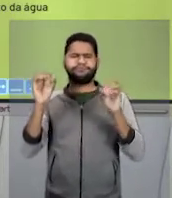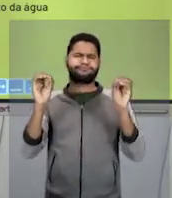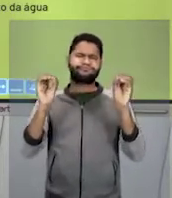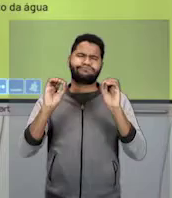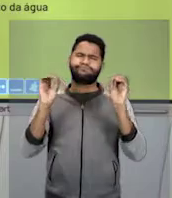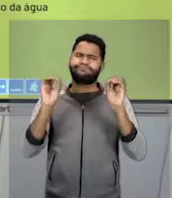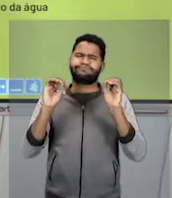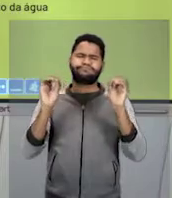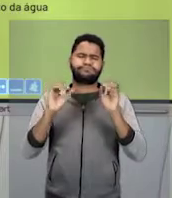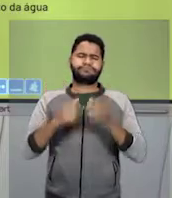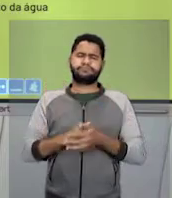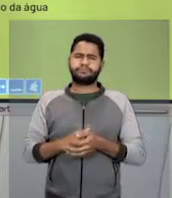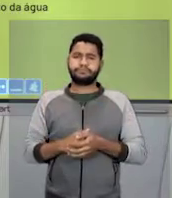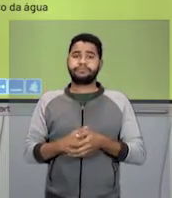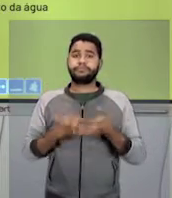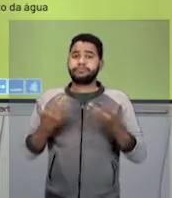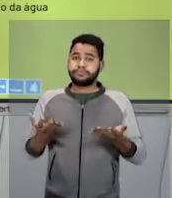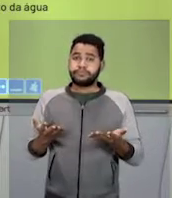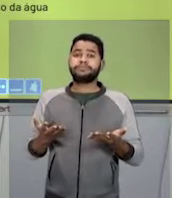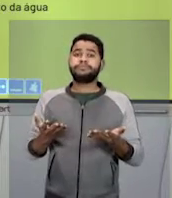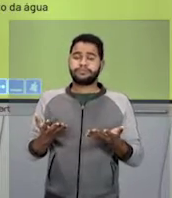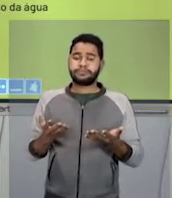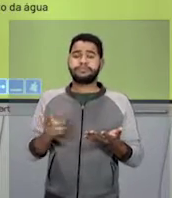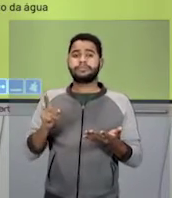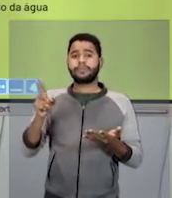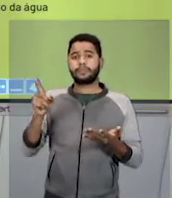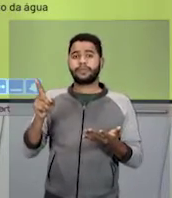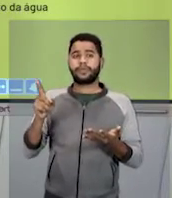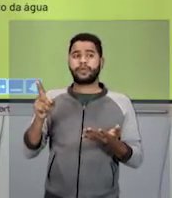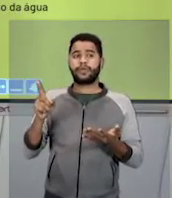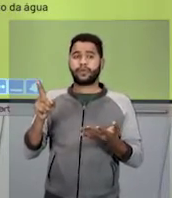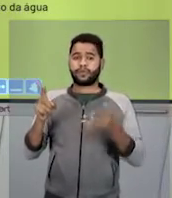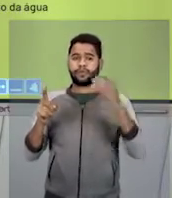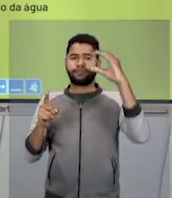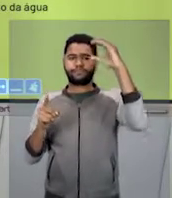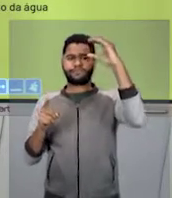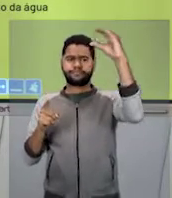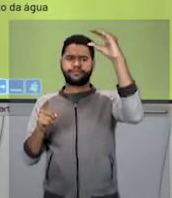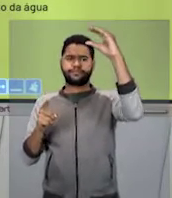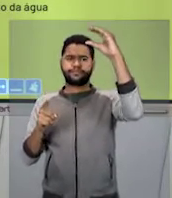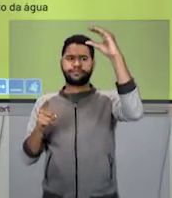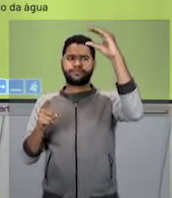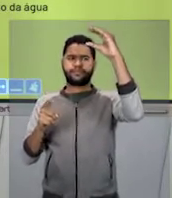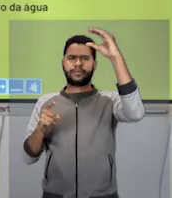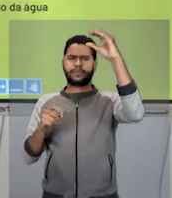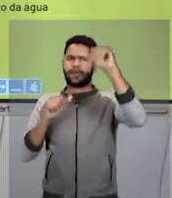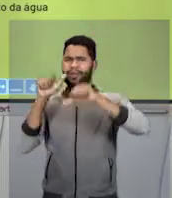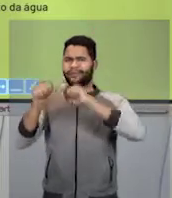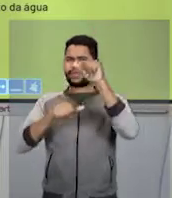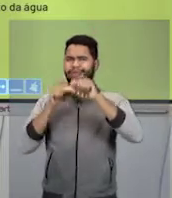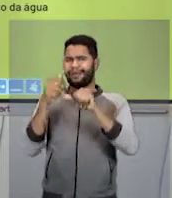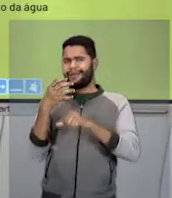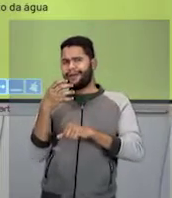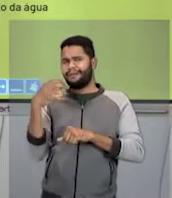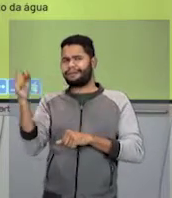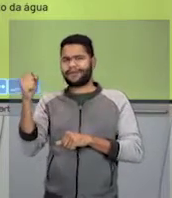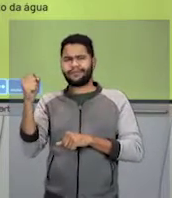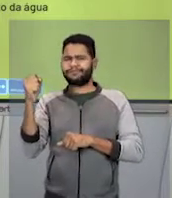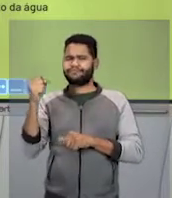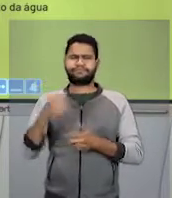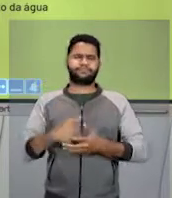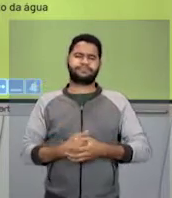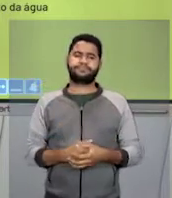nenhuma. Ali, a posição do ar-condicionado não tem como alterar a taxa de condutividade